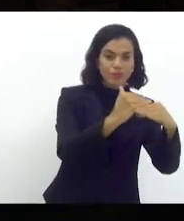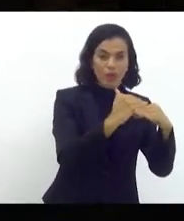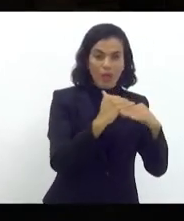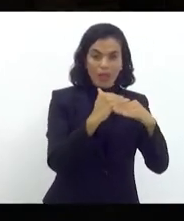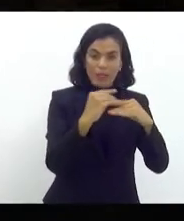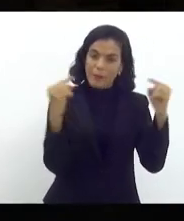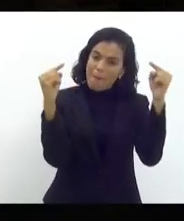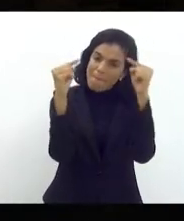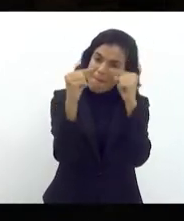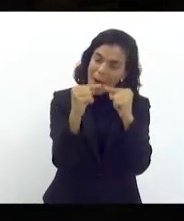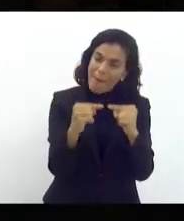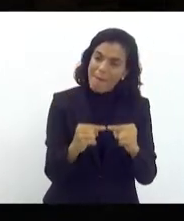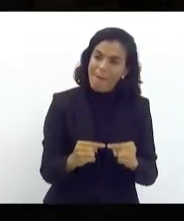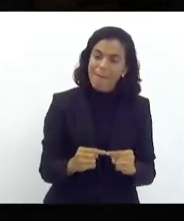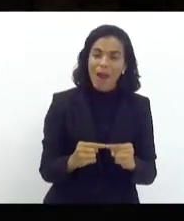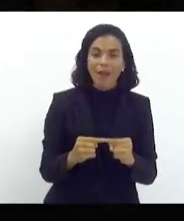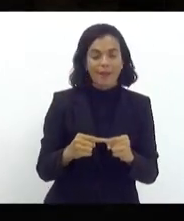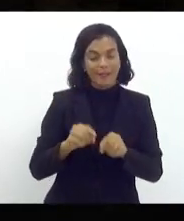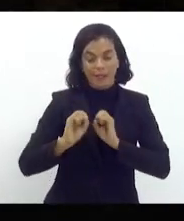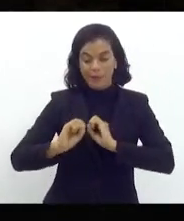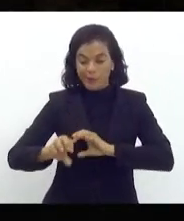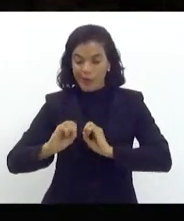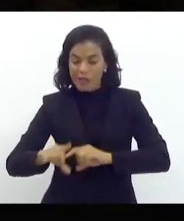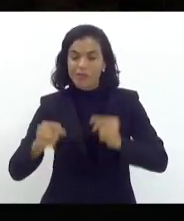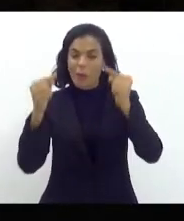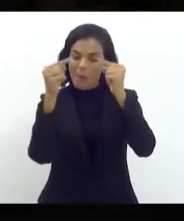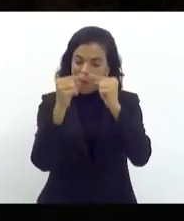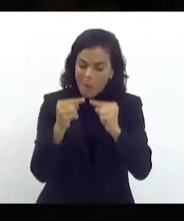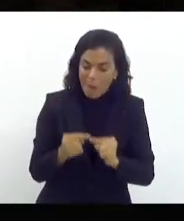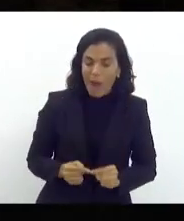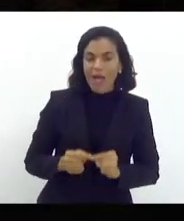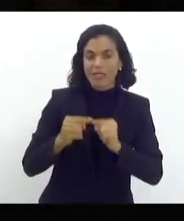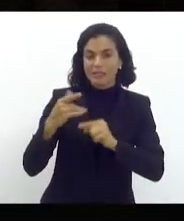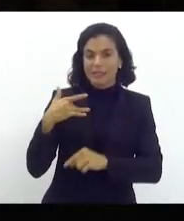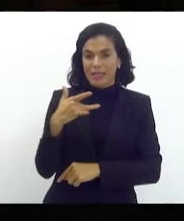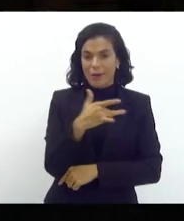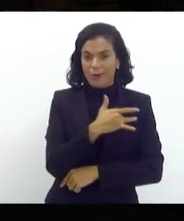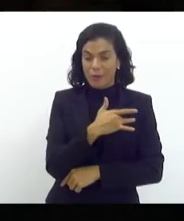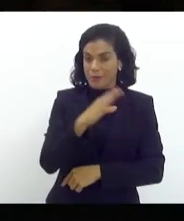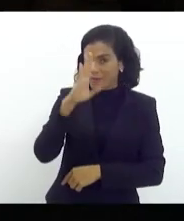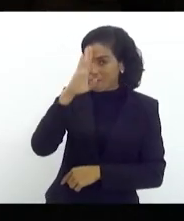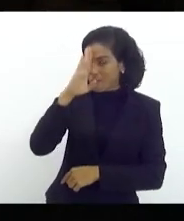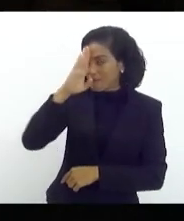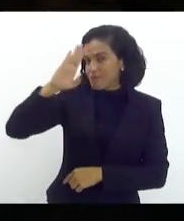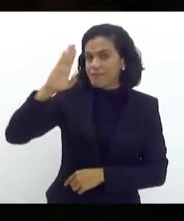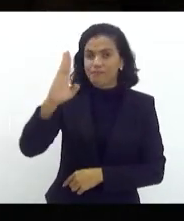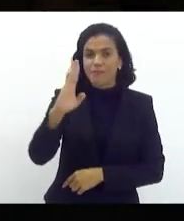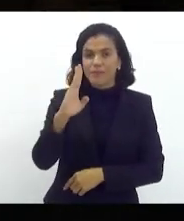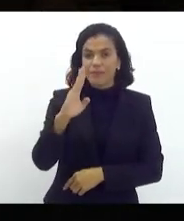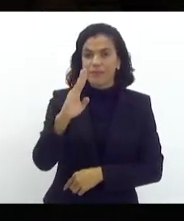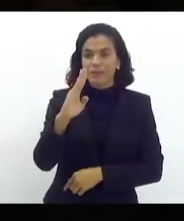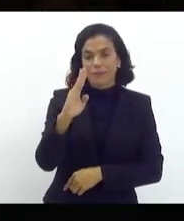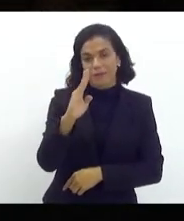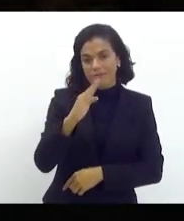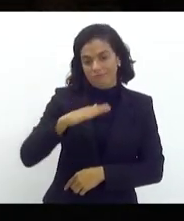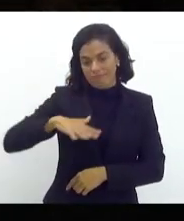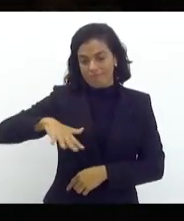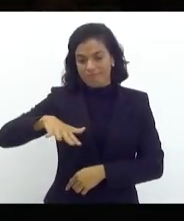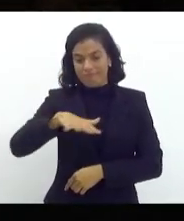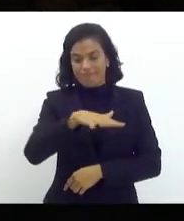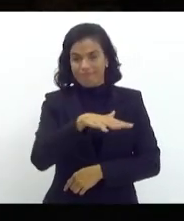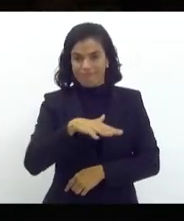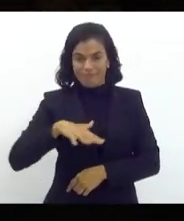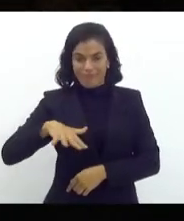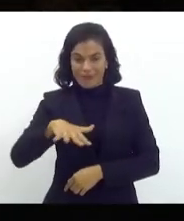adequadas em educação em saúde e principalmente nessa grande